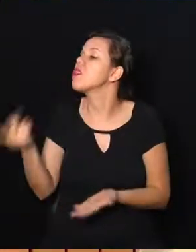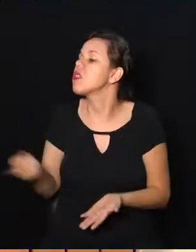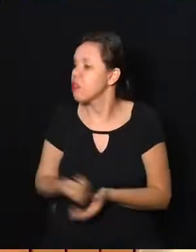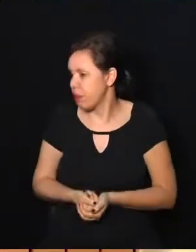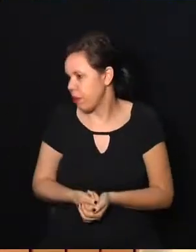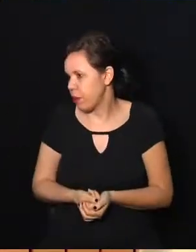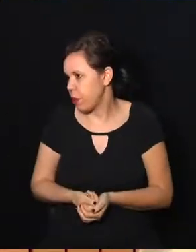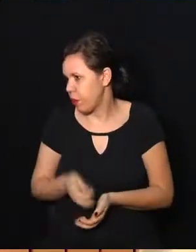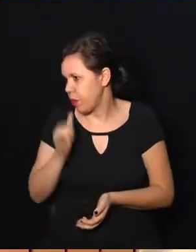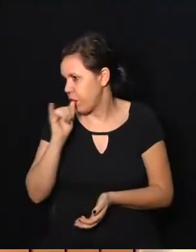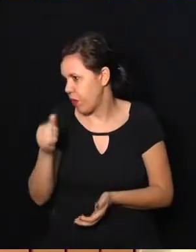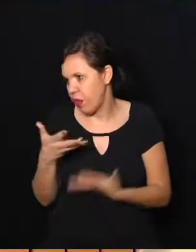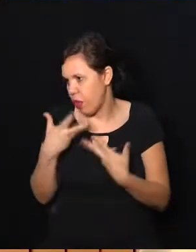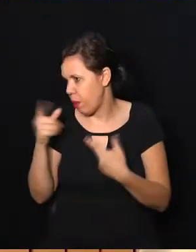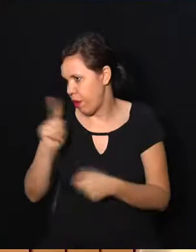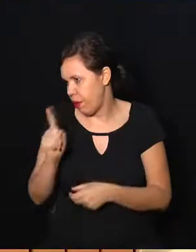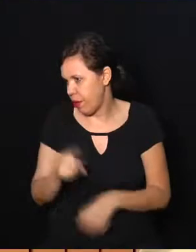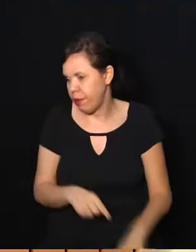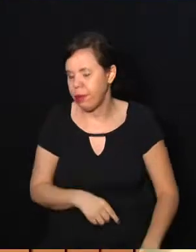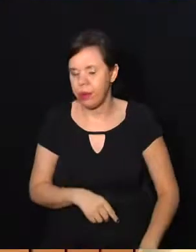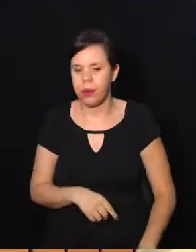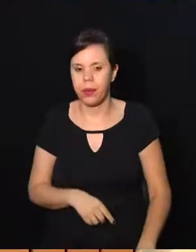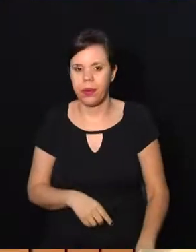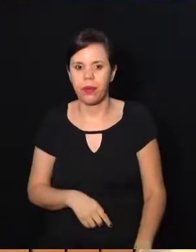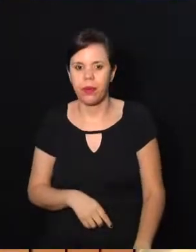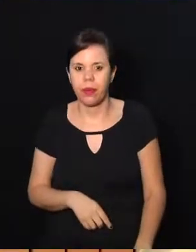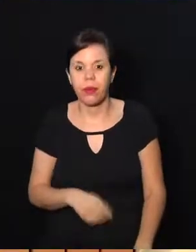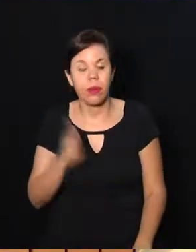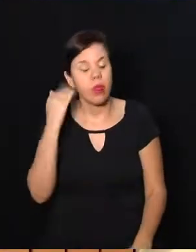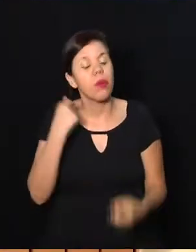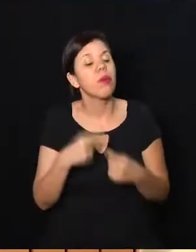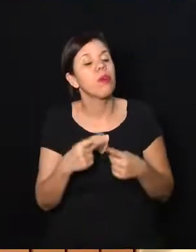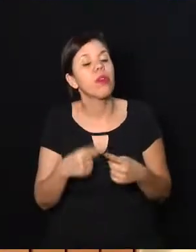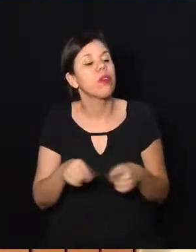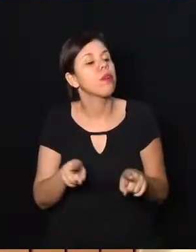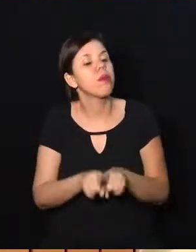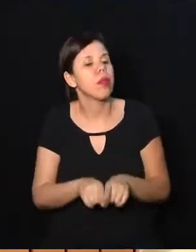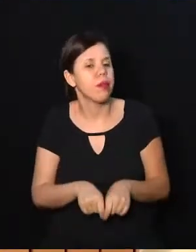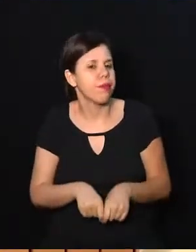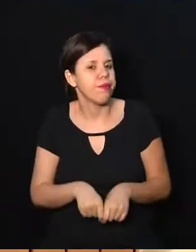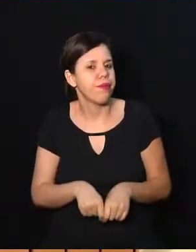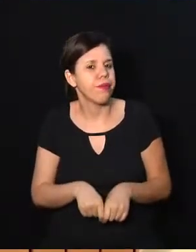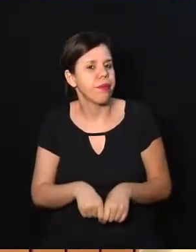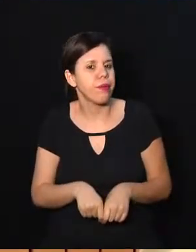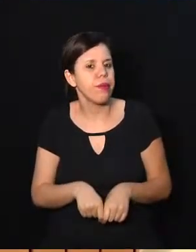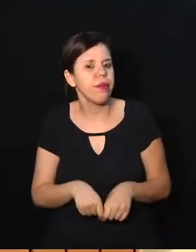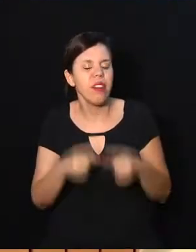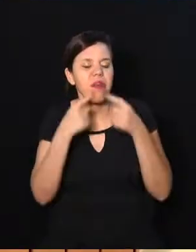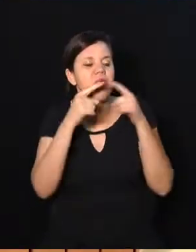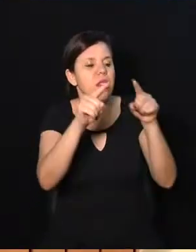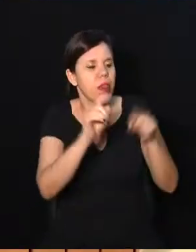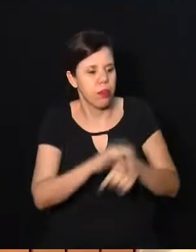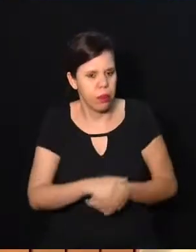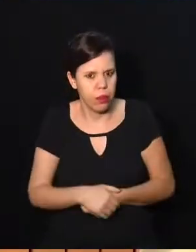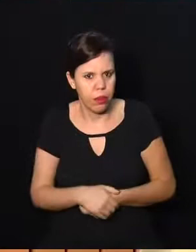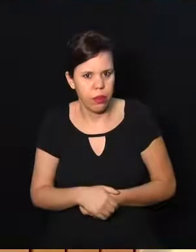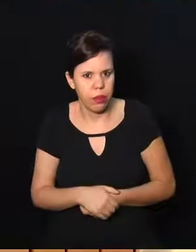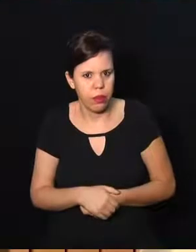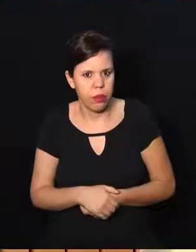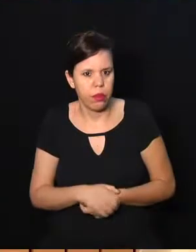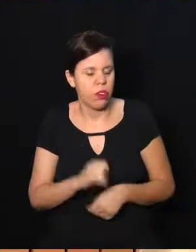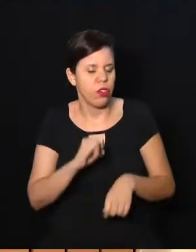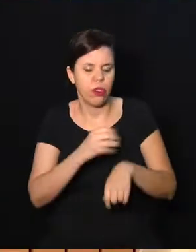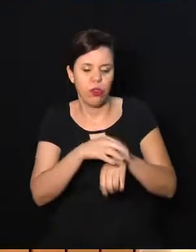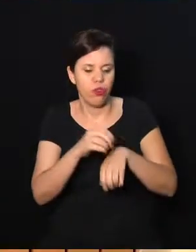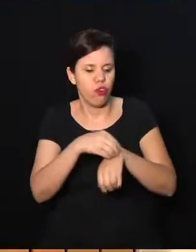Eu não vou dizer que está uma maravilha, mas eu tenho que saber o porquê também. Não adianta também eu sair reclamando e sem